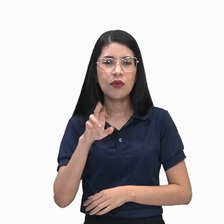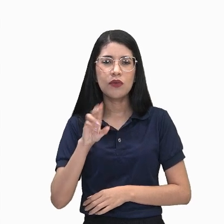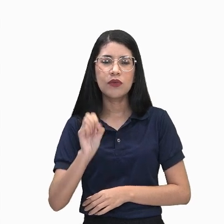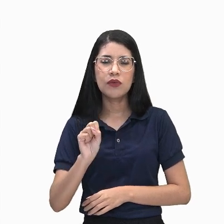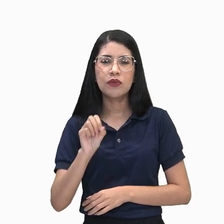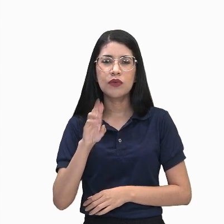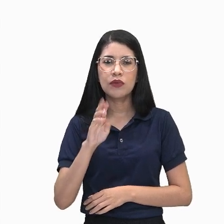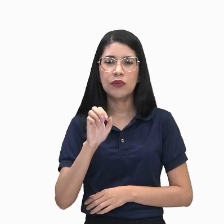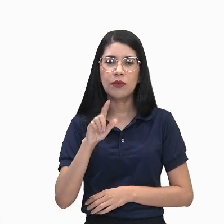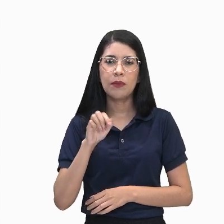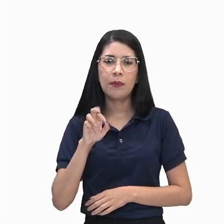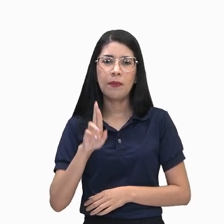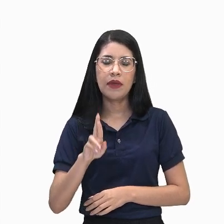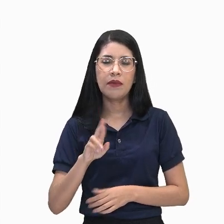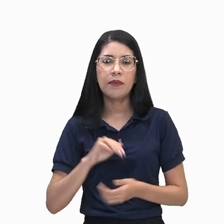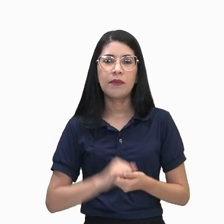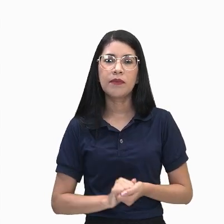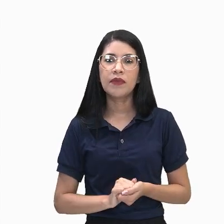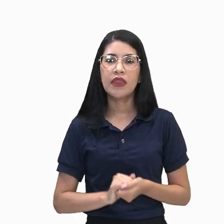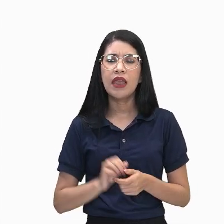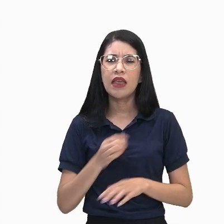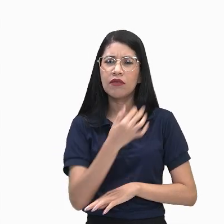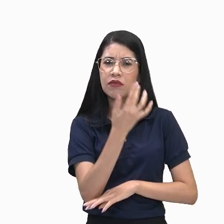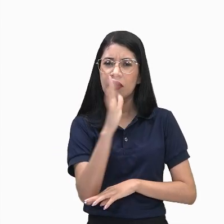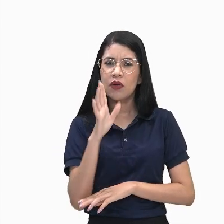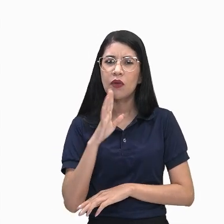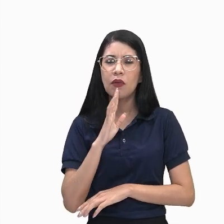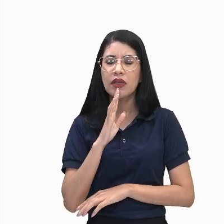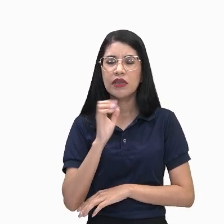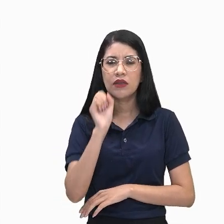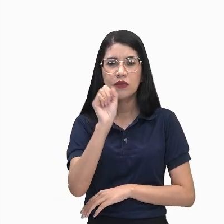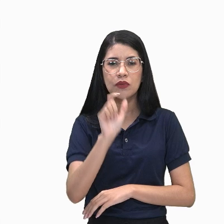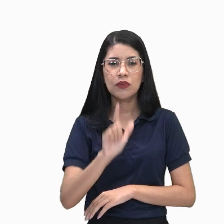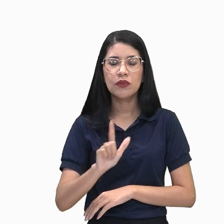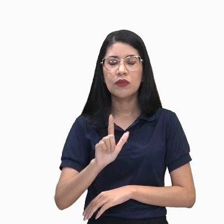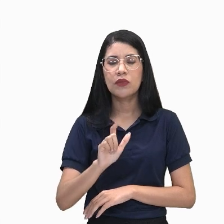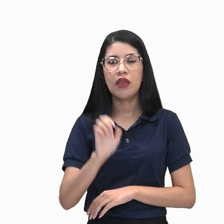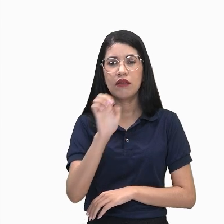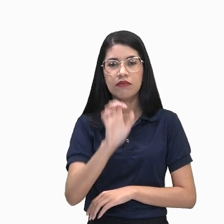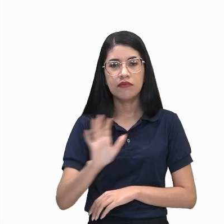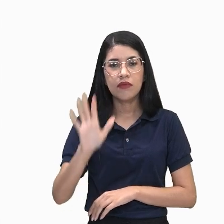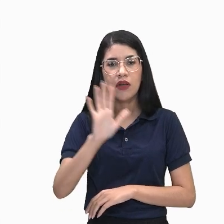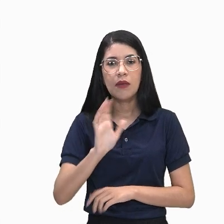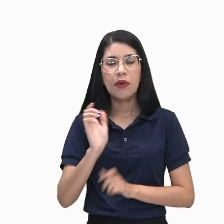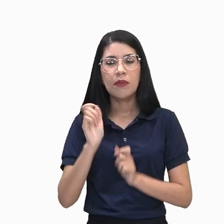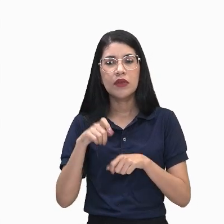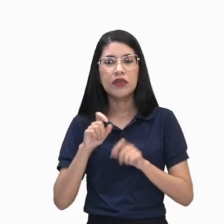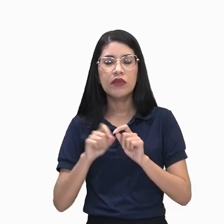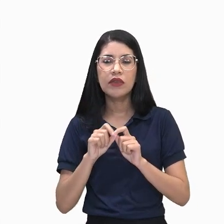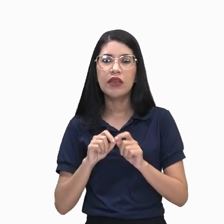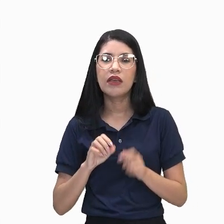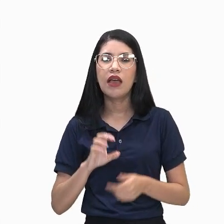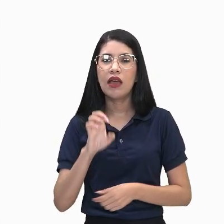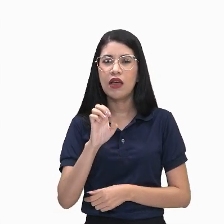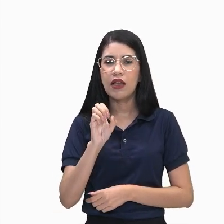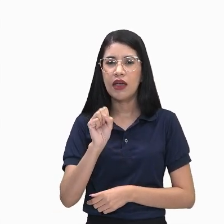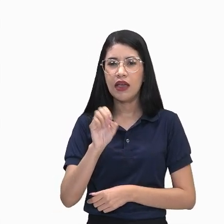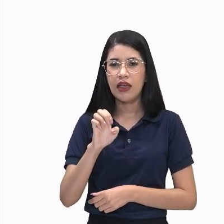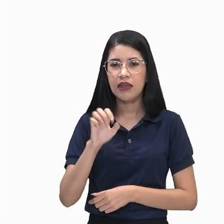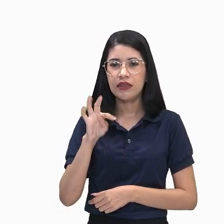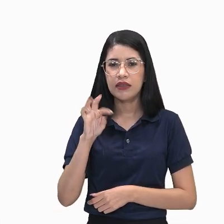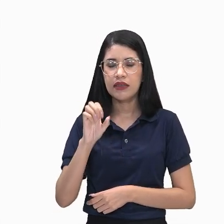conhecida como sobreiro, muito cultivada no sul da Europa para a extração da cortiça, ou